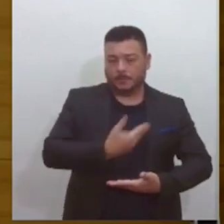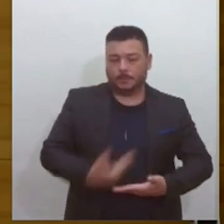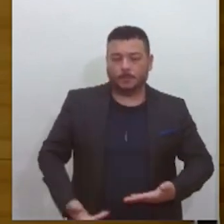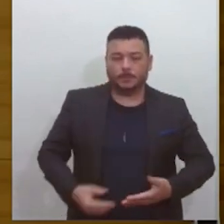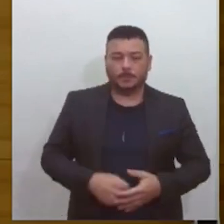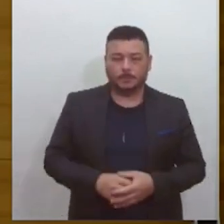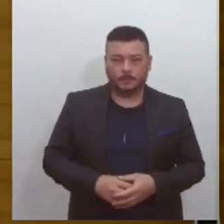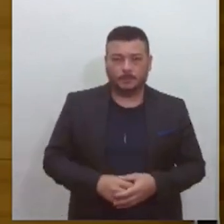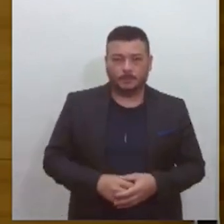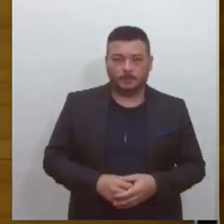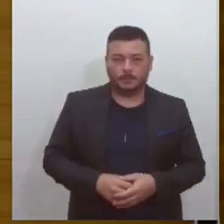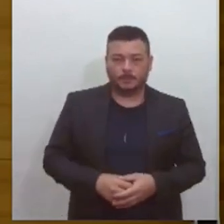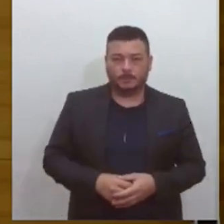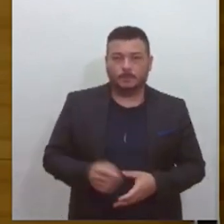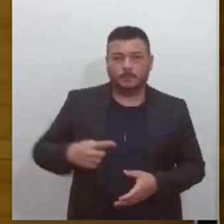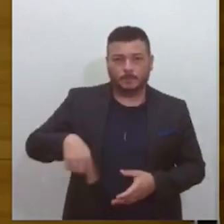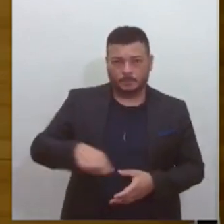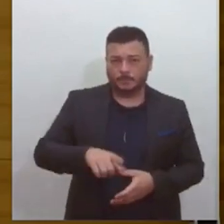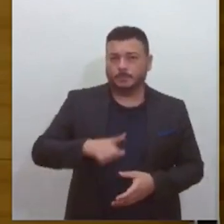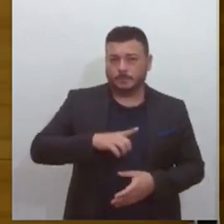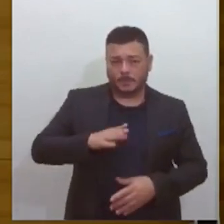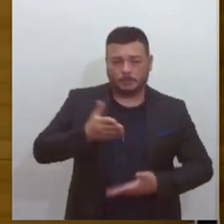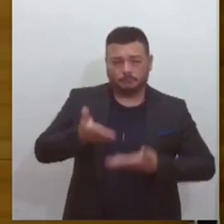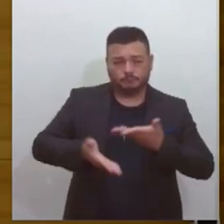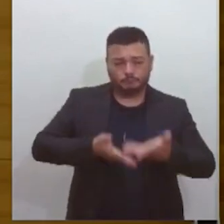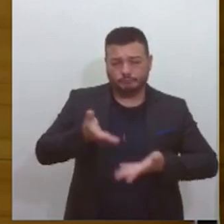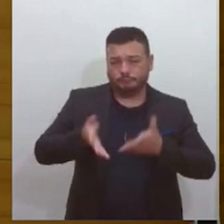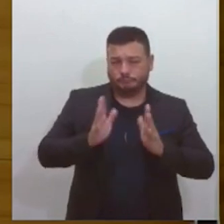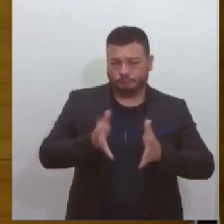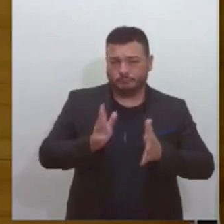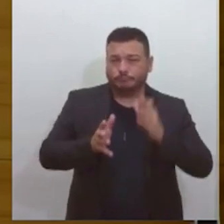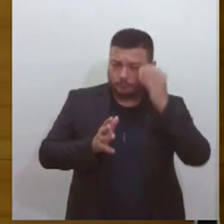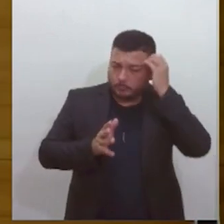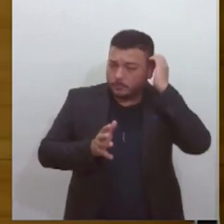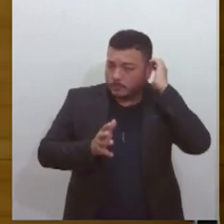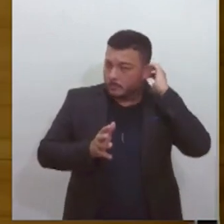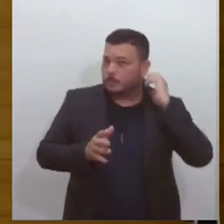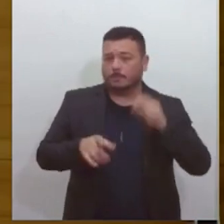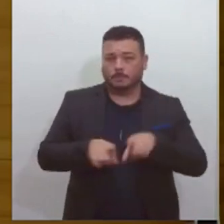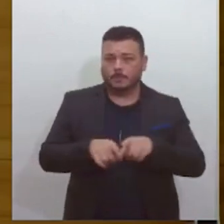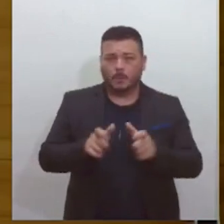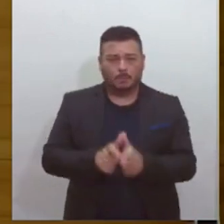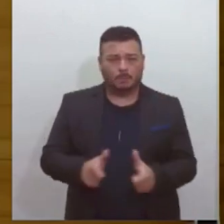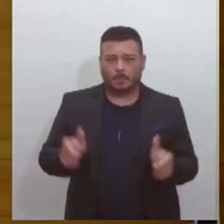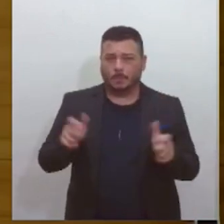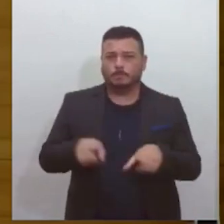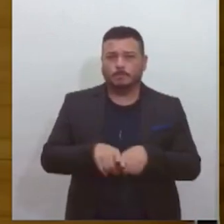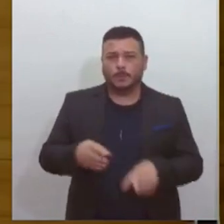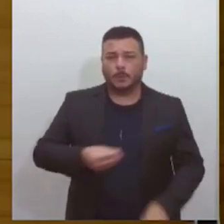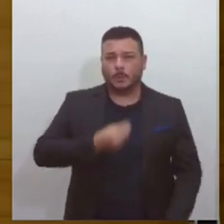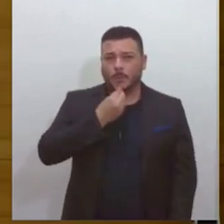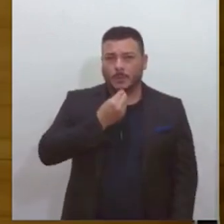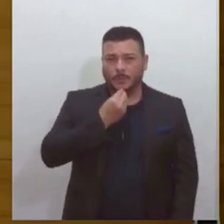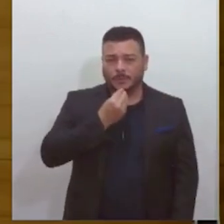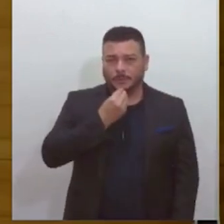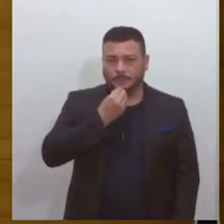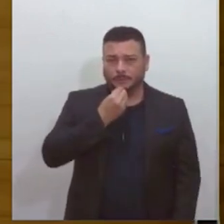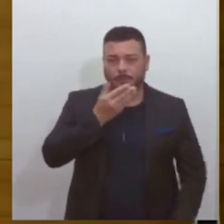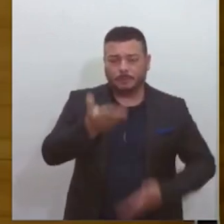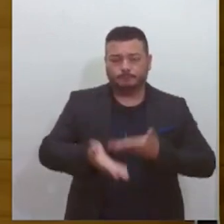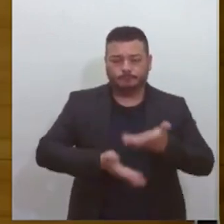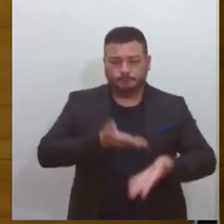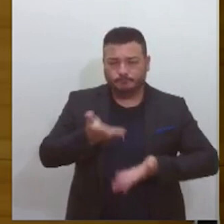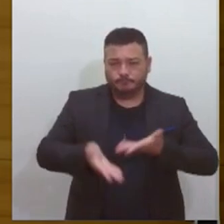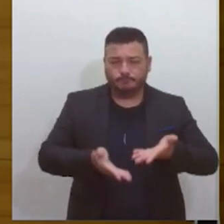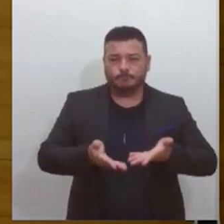sendo assistidos, entendeu? Eles estão tendo, na grande maioria, oportunidade para tratamento, ainda